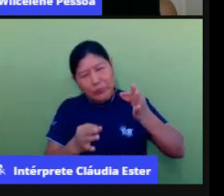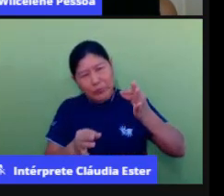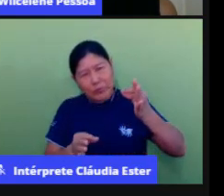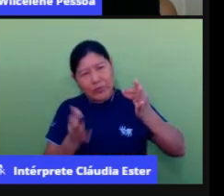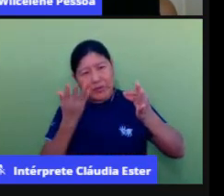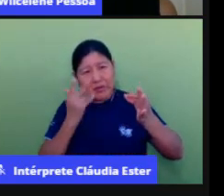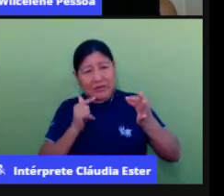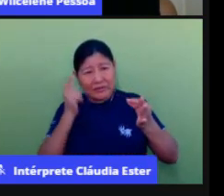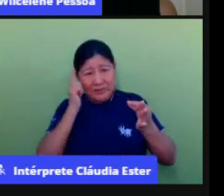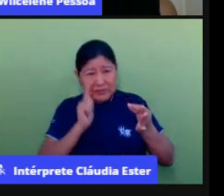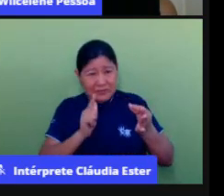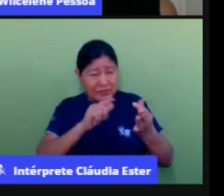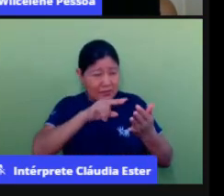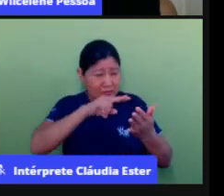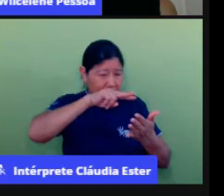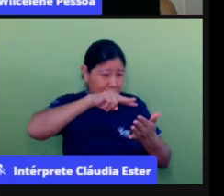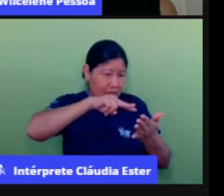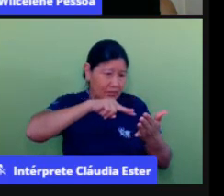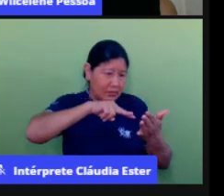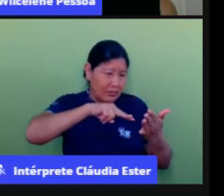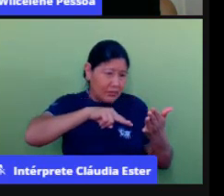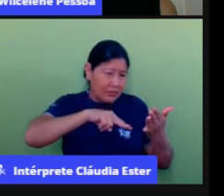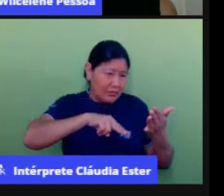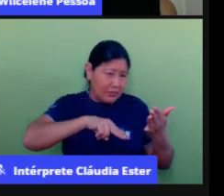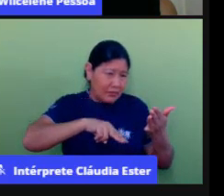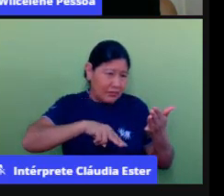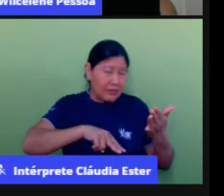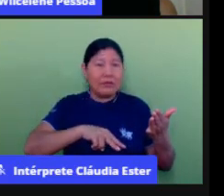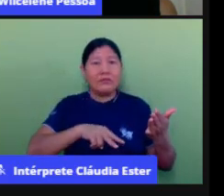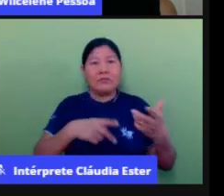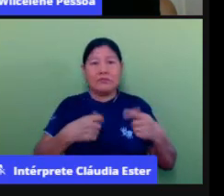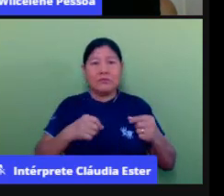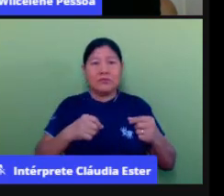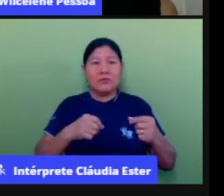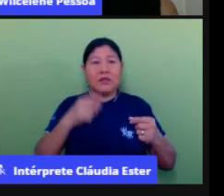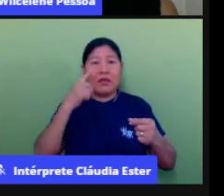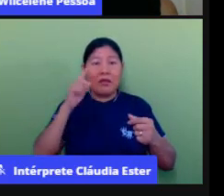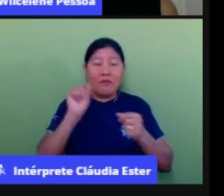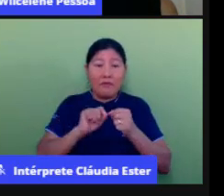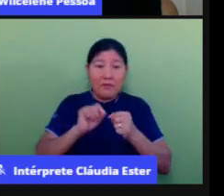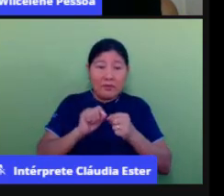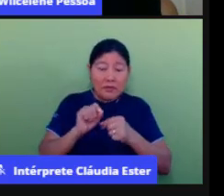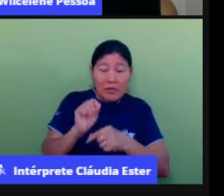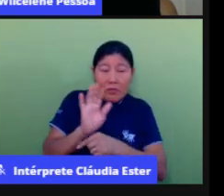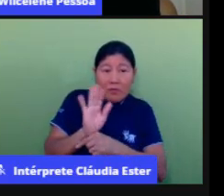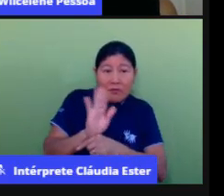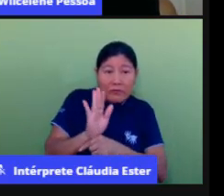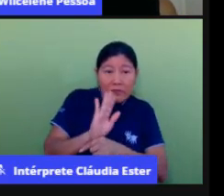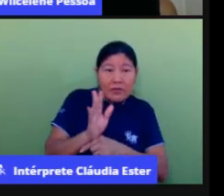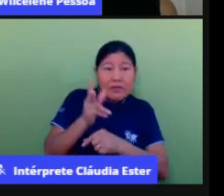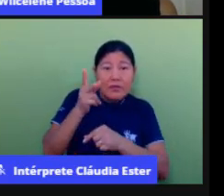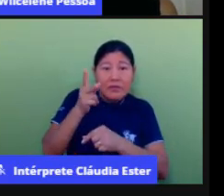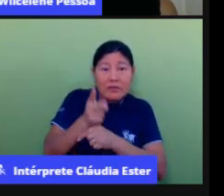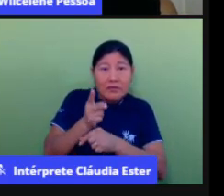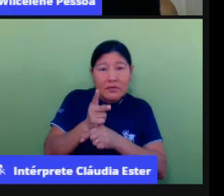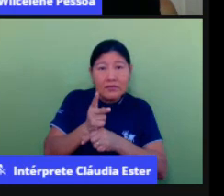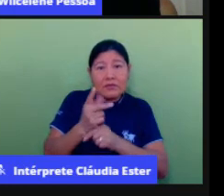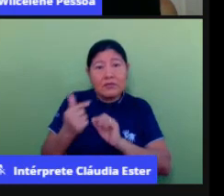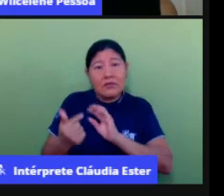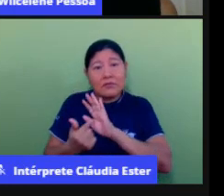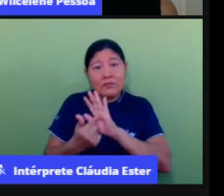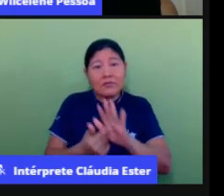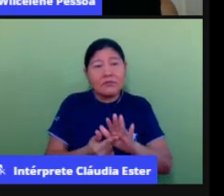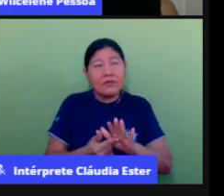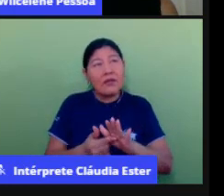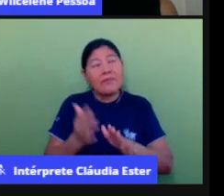outra criança, então eu posso gravar um áudio e eu vou fazer a leitura com toda a entonação que a história pede, para que a emoção seja preservada e a